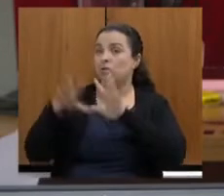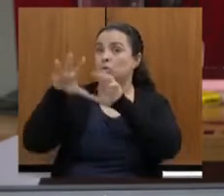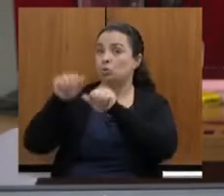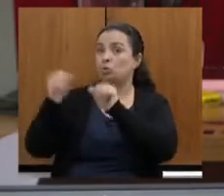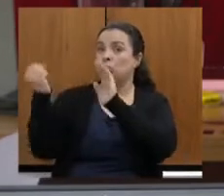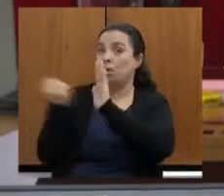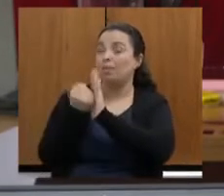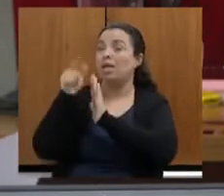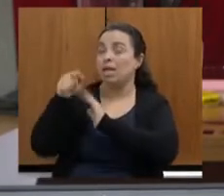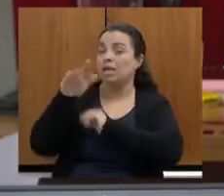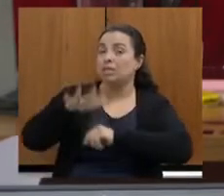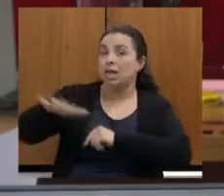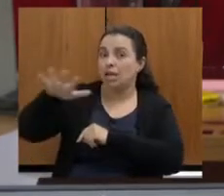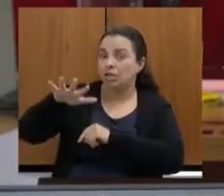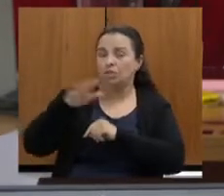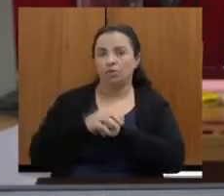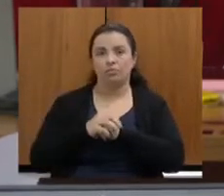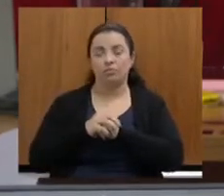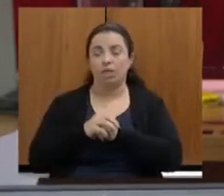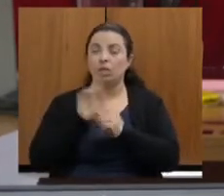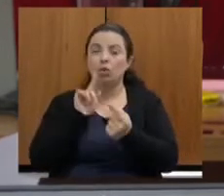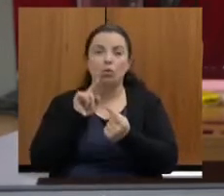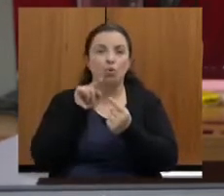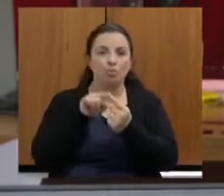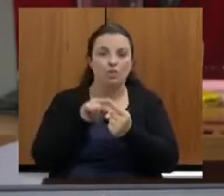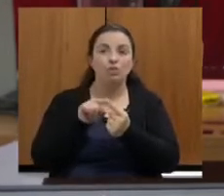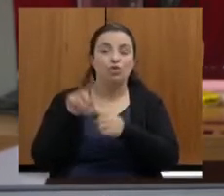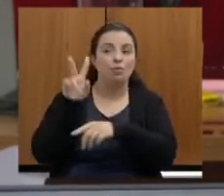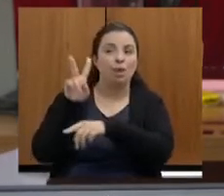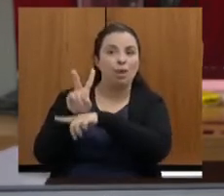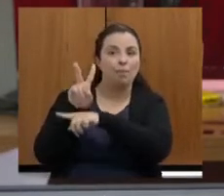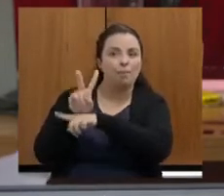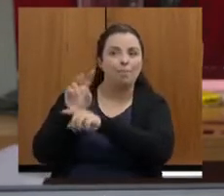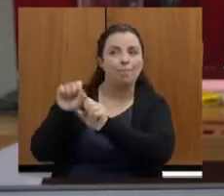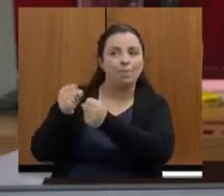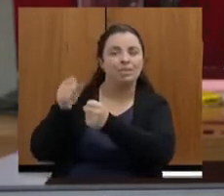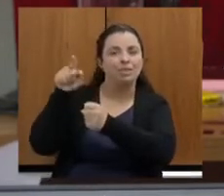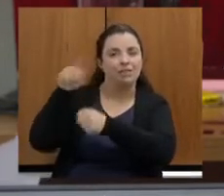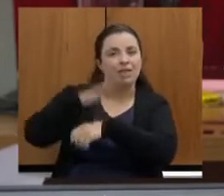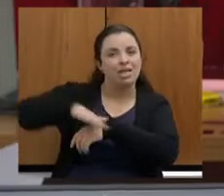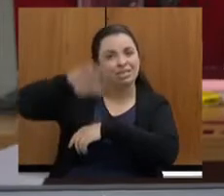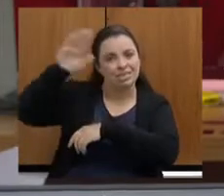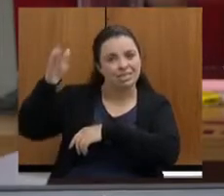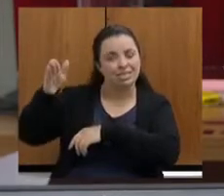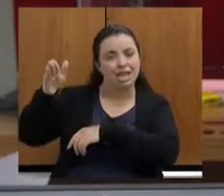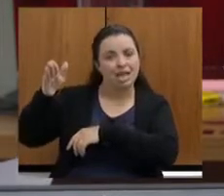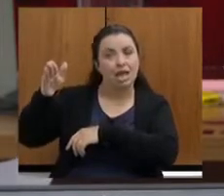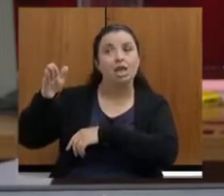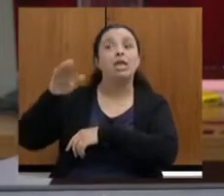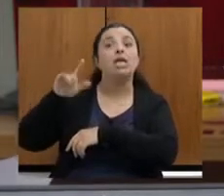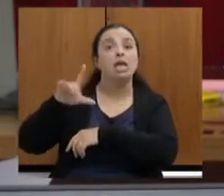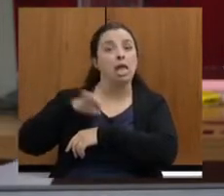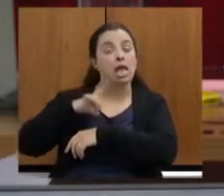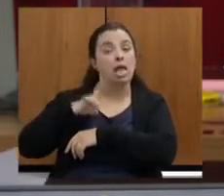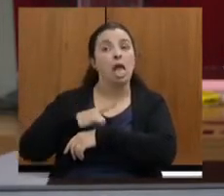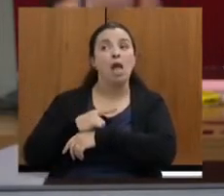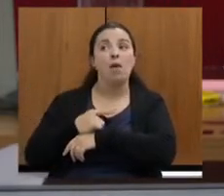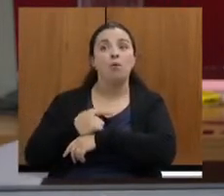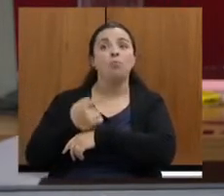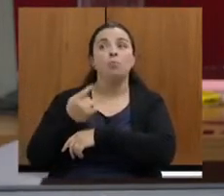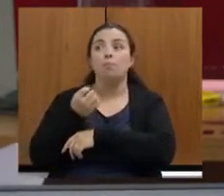com a finalidade de preservar a Serra do Curral bem maior bem de valor